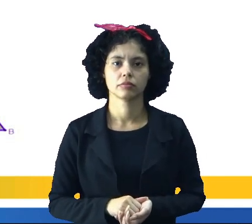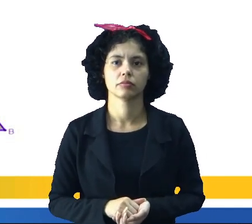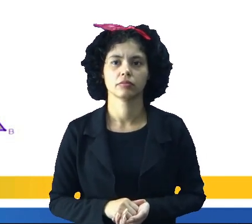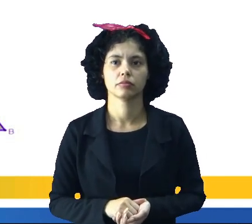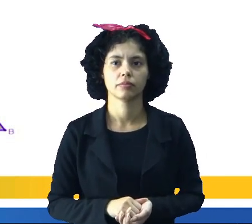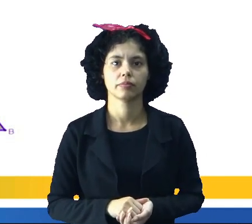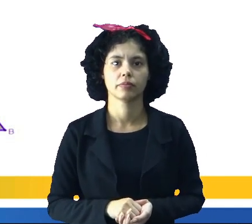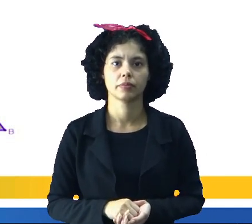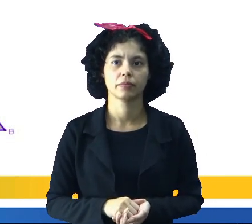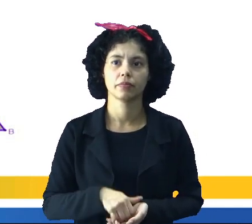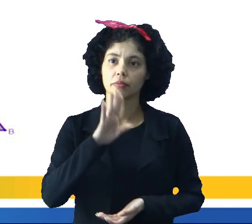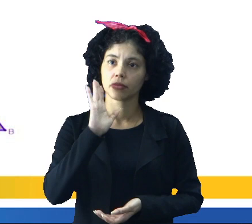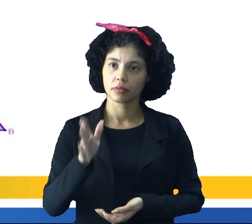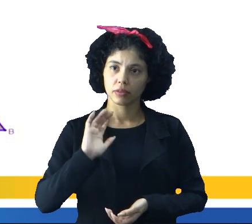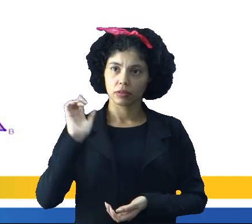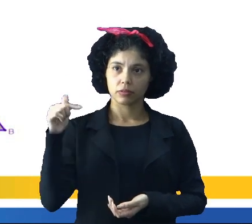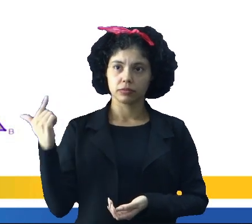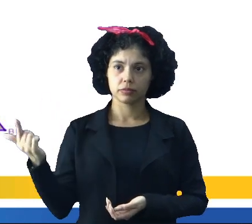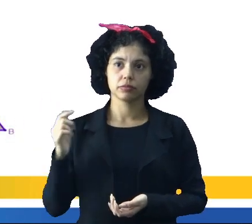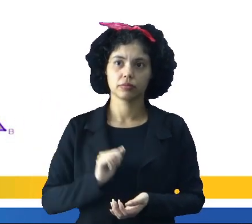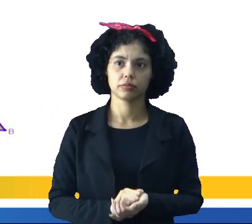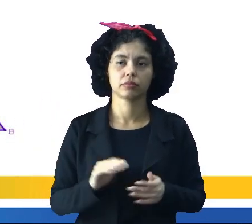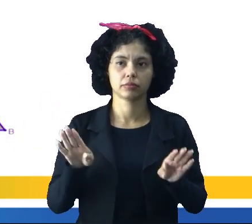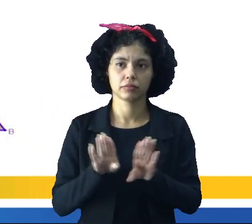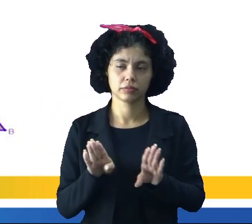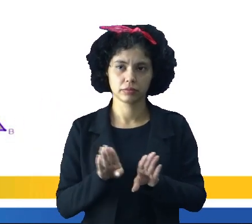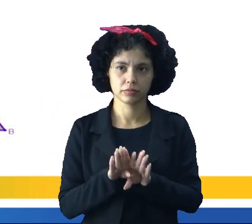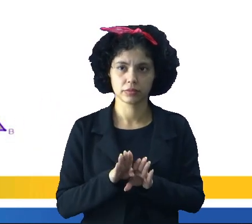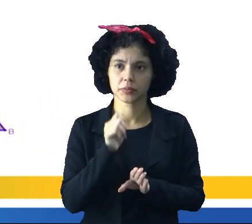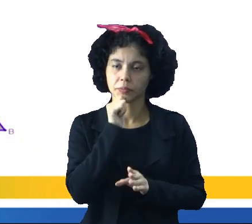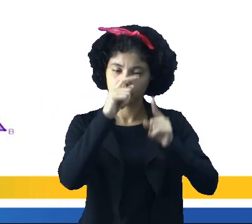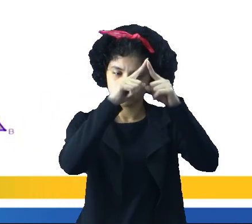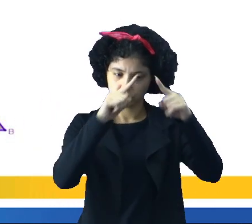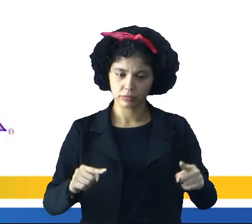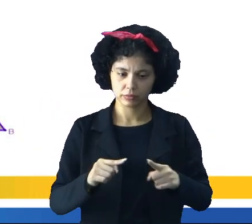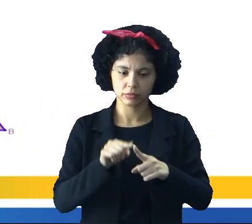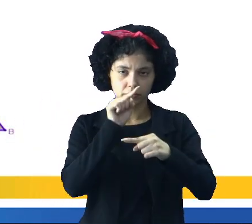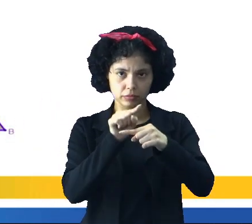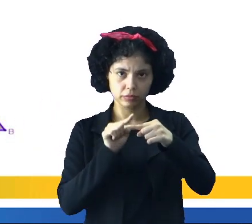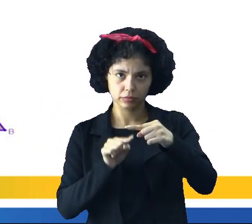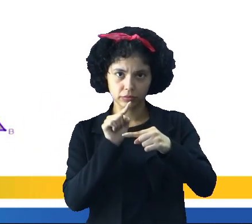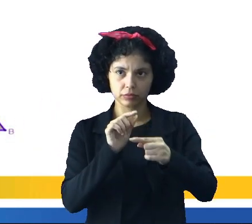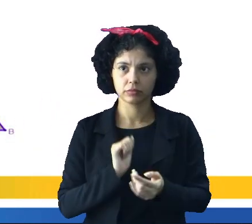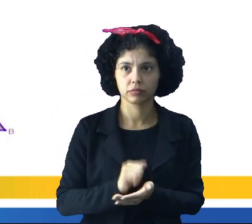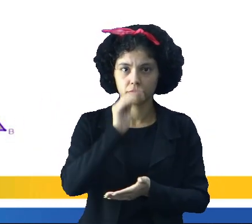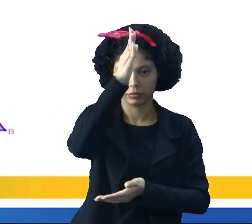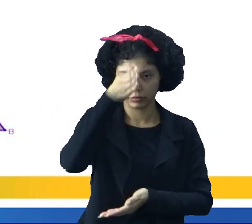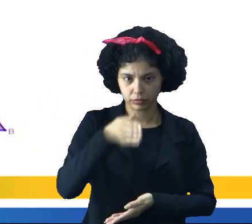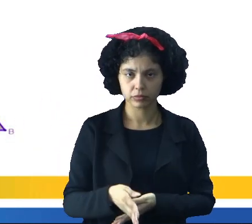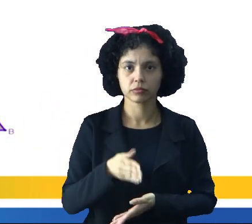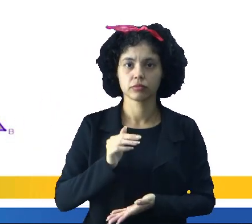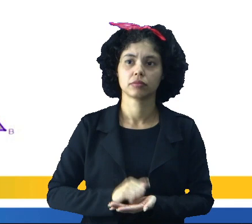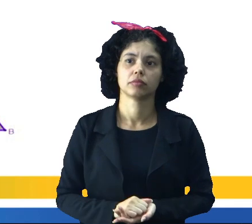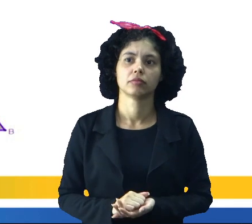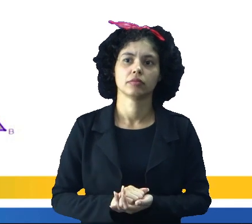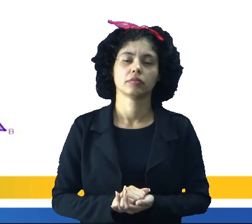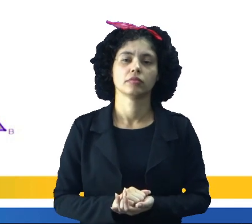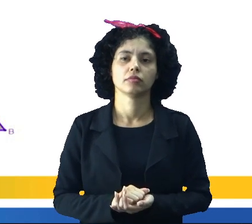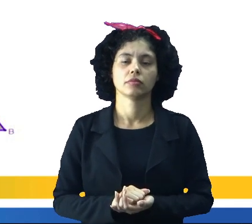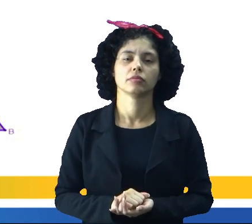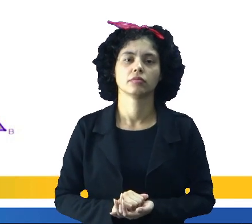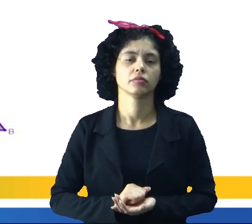graus. Já nesse outro lado, nós pegamos aí um triângulo. Nós vamos dividir ele ao meio. Ou